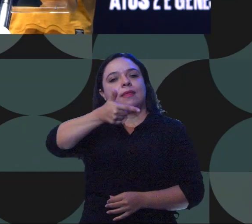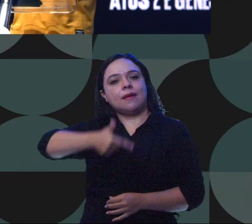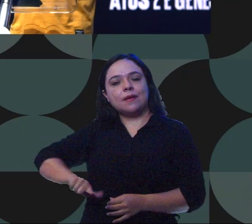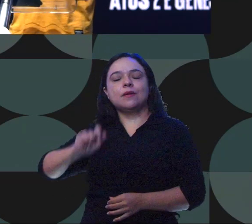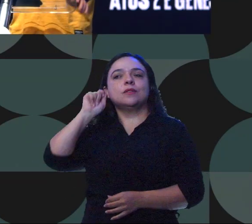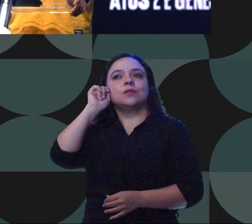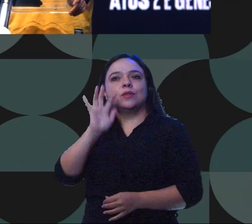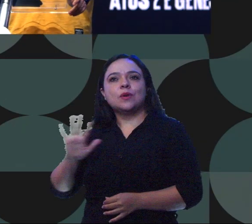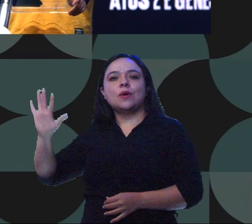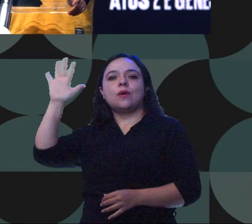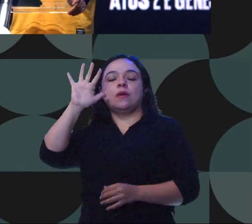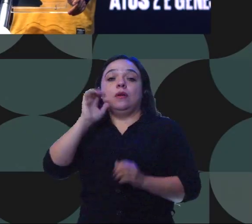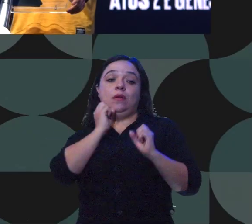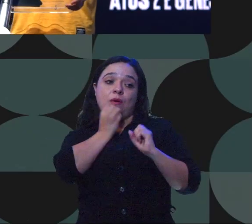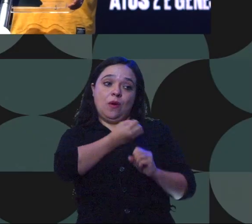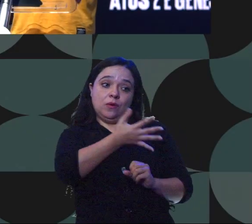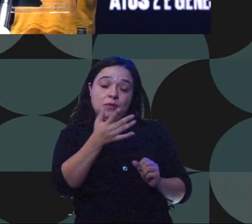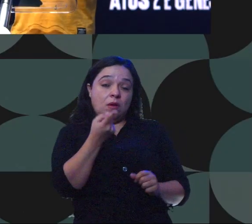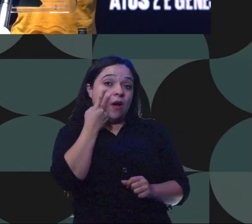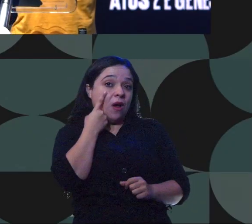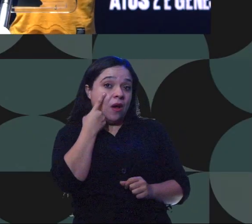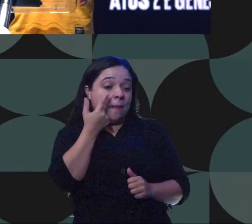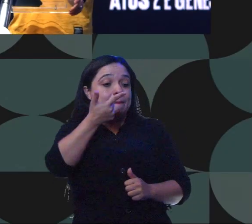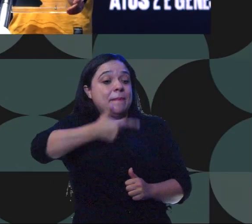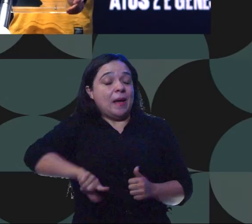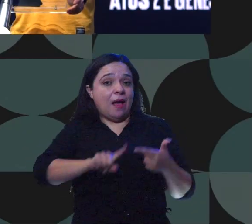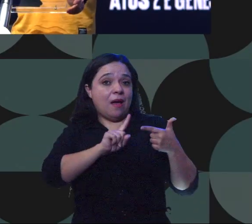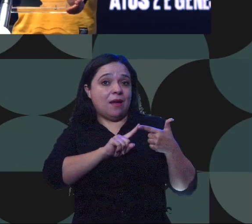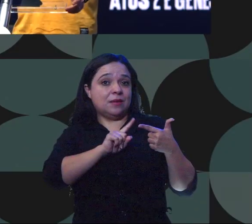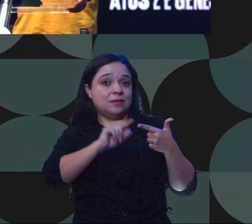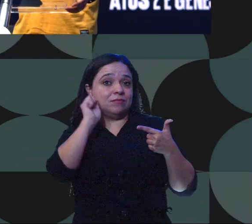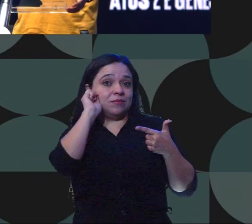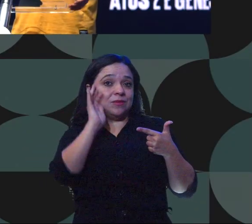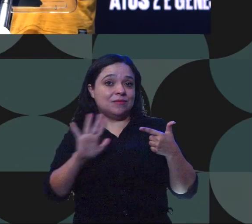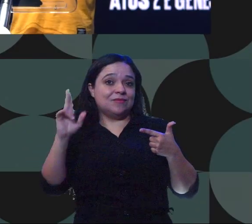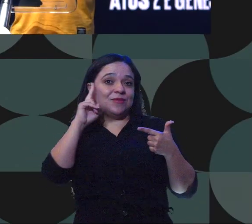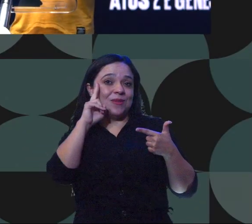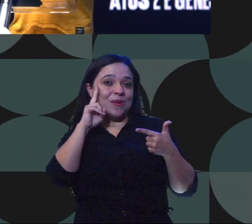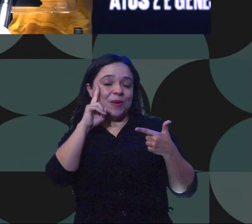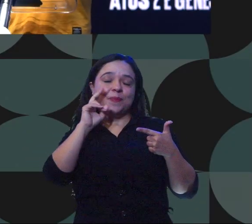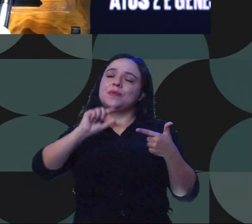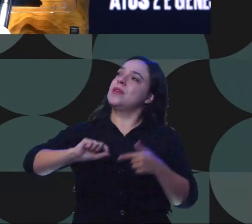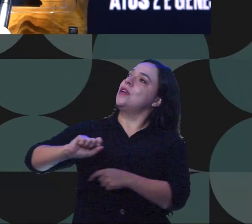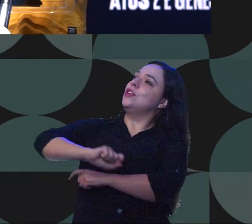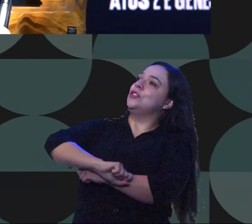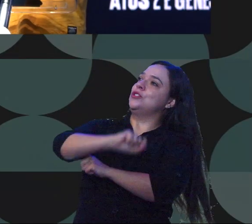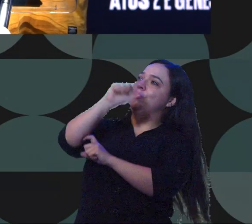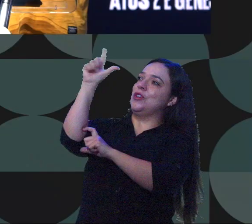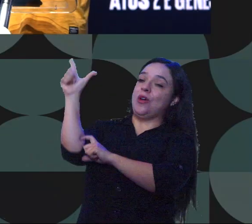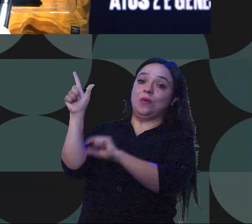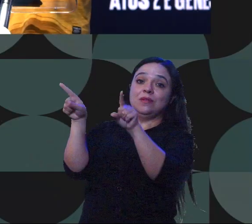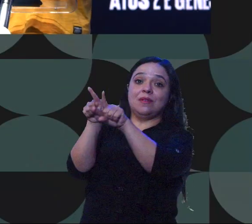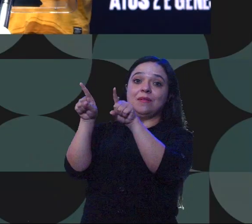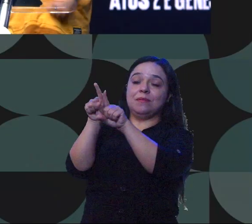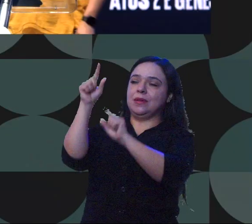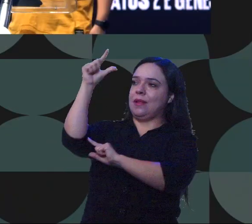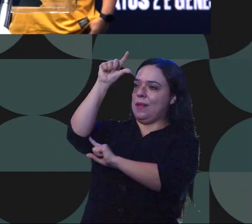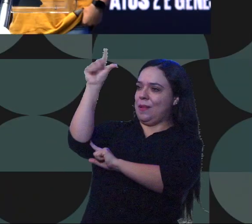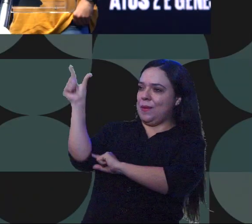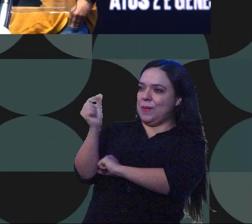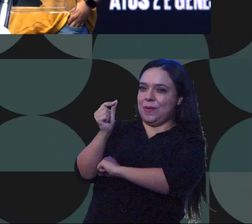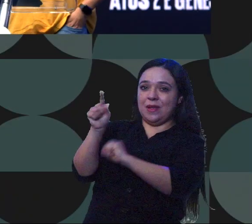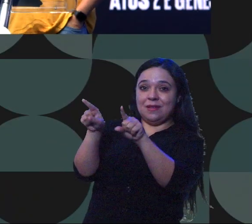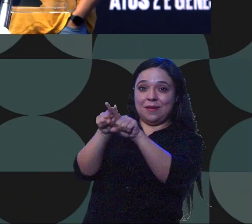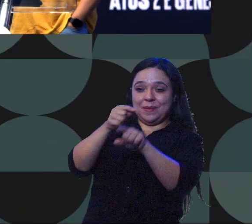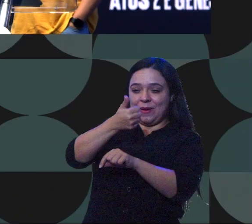contou aos seus irmãos. Ouçam, tive outro sonho, disse ele. O sol, a lua e 11 estrelas se curvavam diante